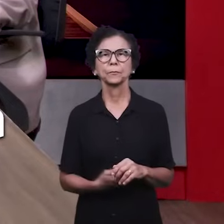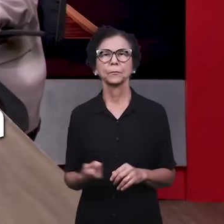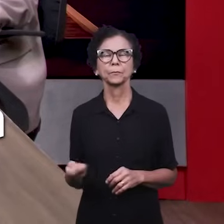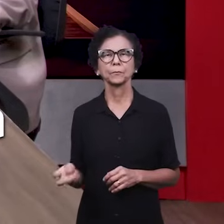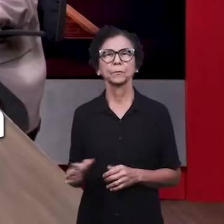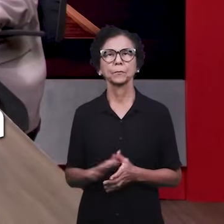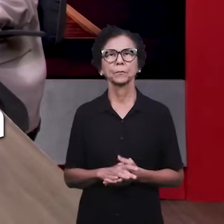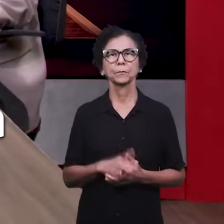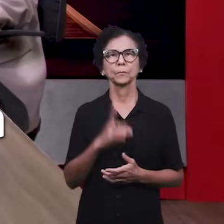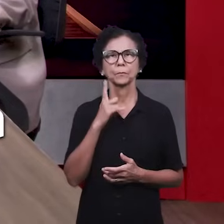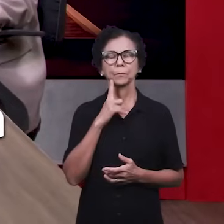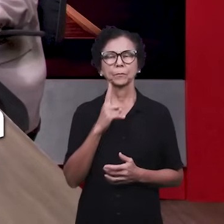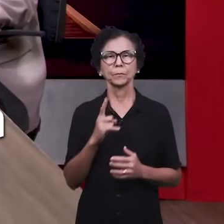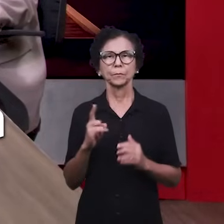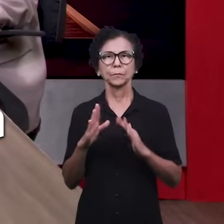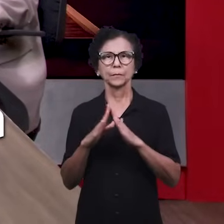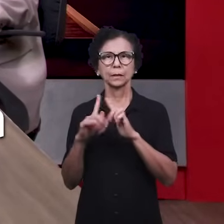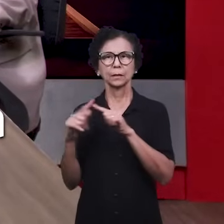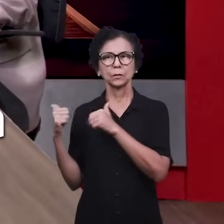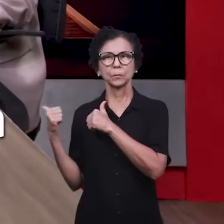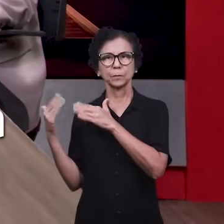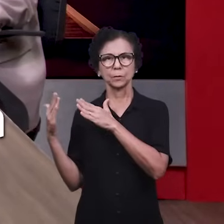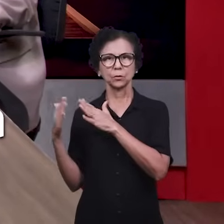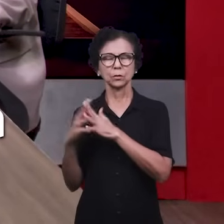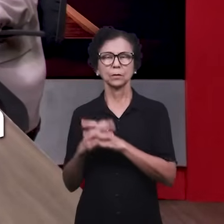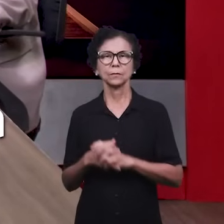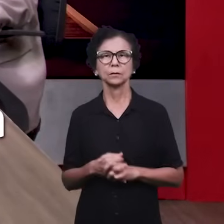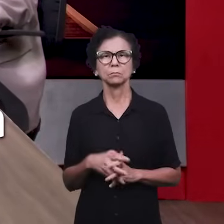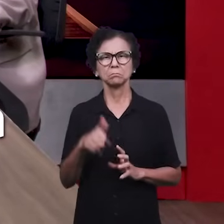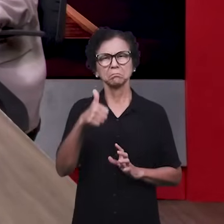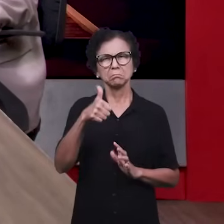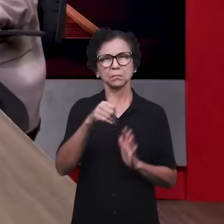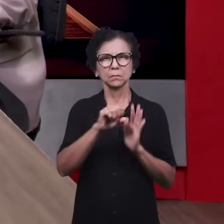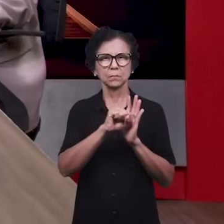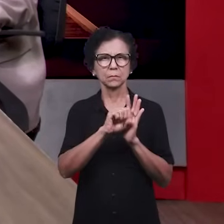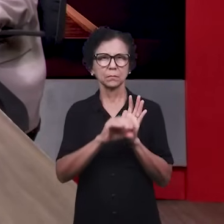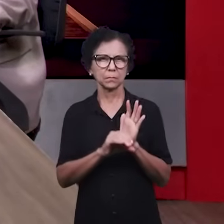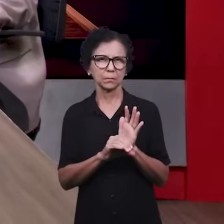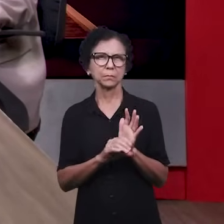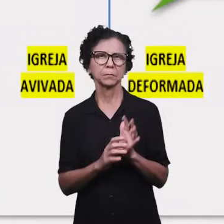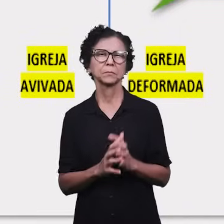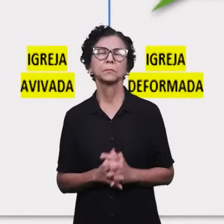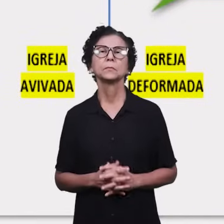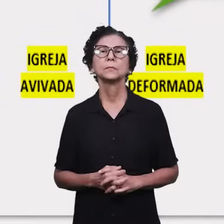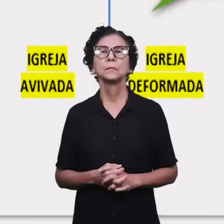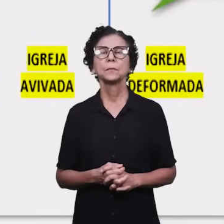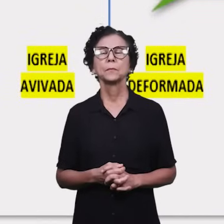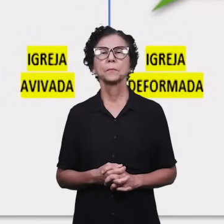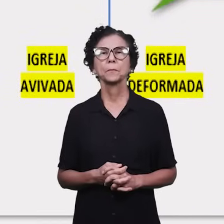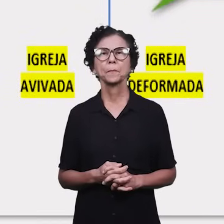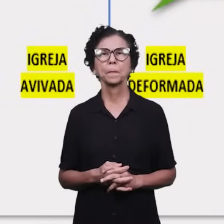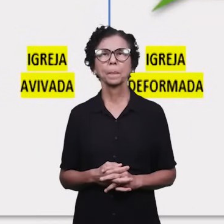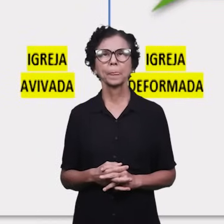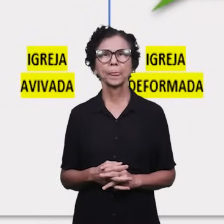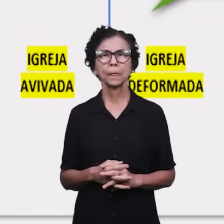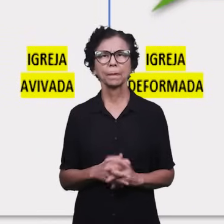aqui na igreja primitiva, né, a partir do século I, que começou a haver essa grande influência dos